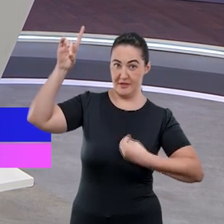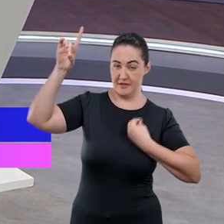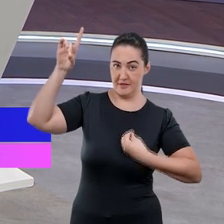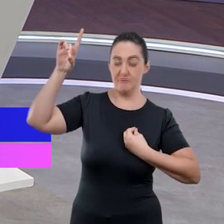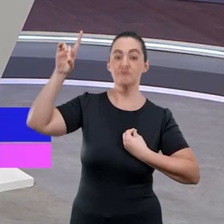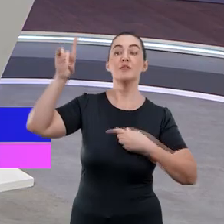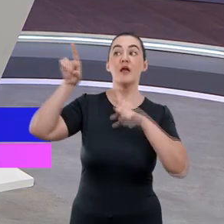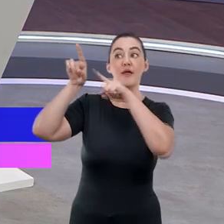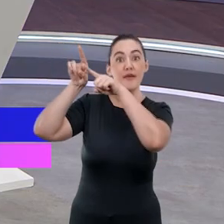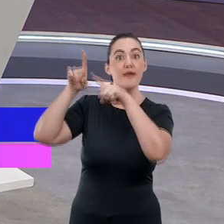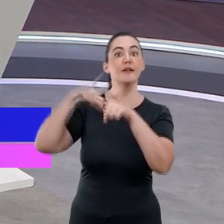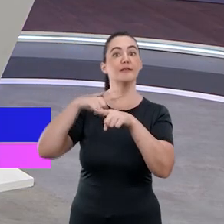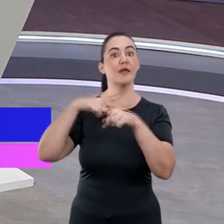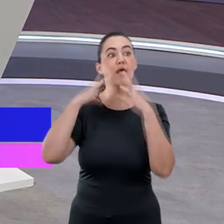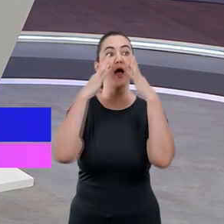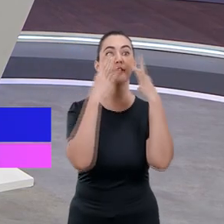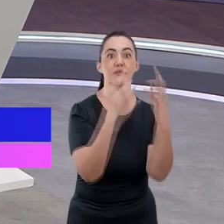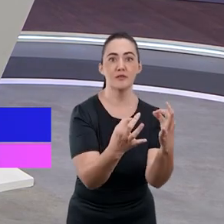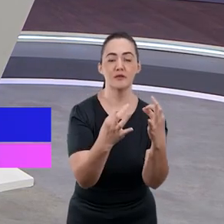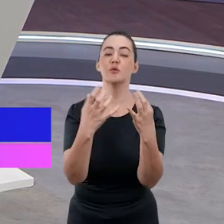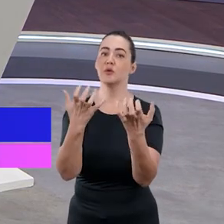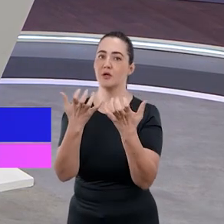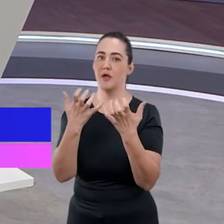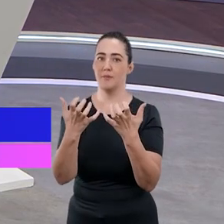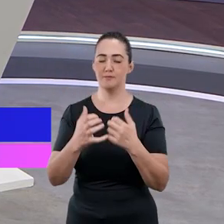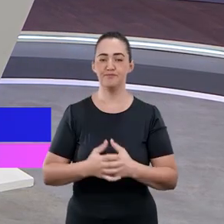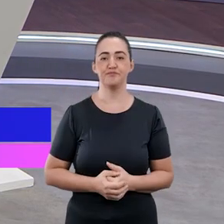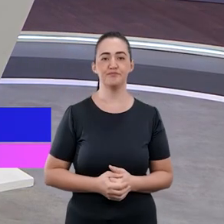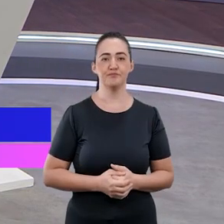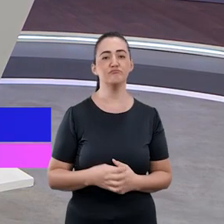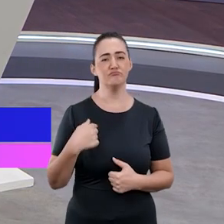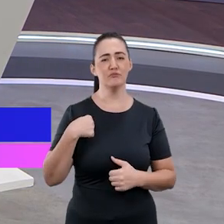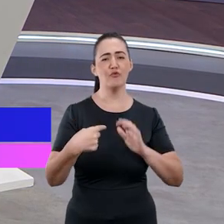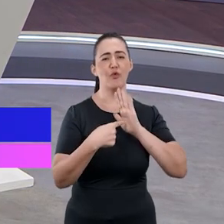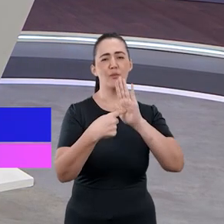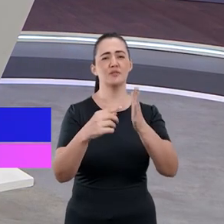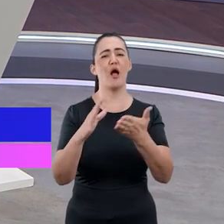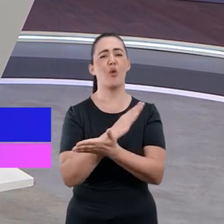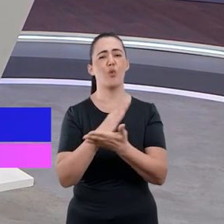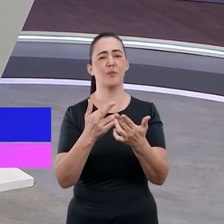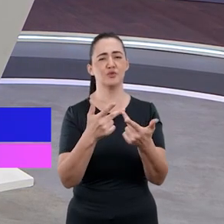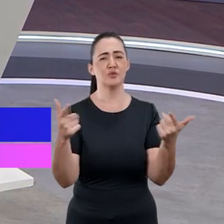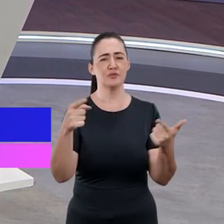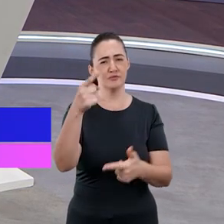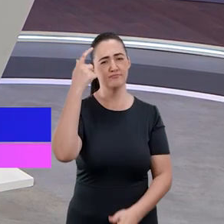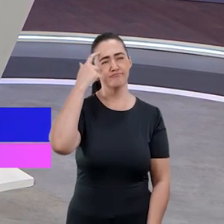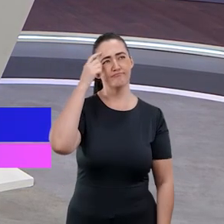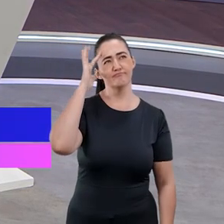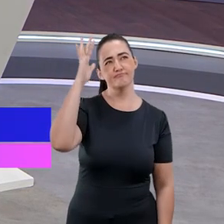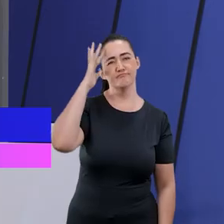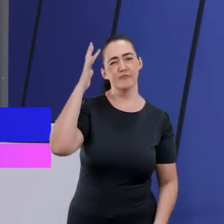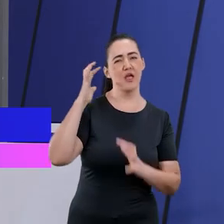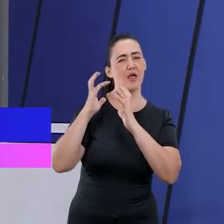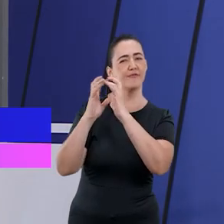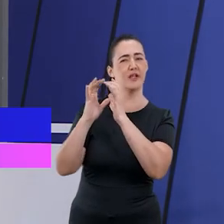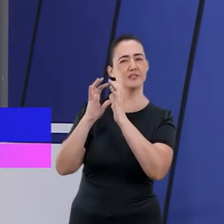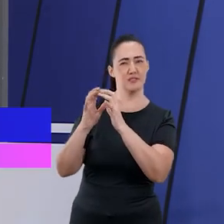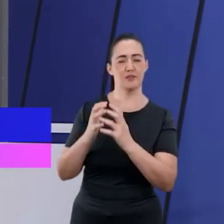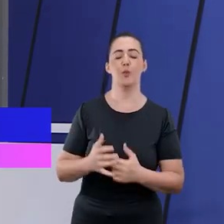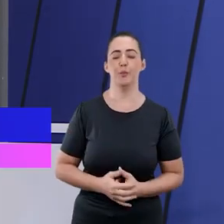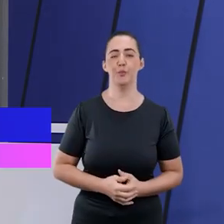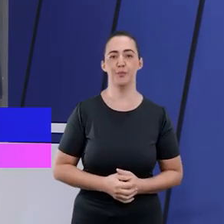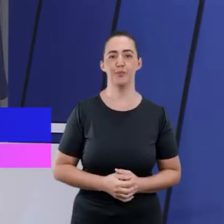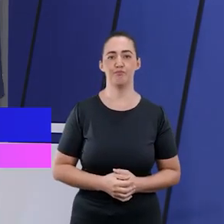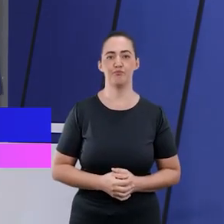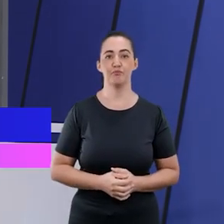dizem que Deus não existe por causa do mal, eu quero apresentar algumas coisas para você considerar. Veja comigo